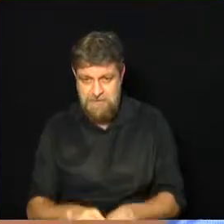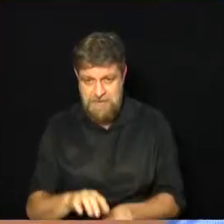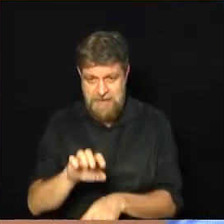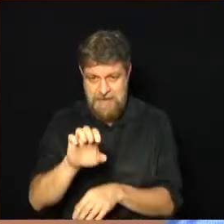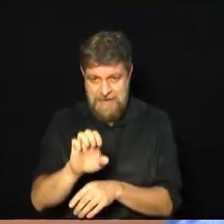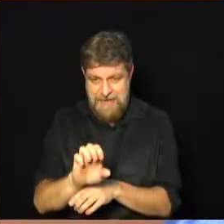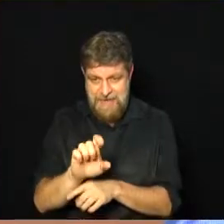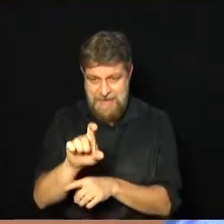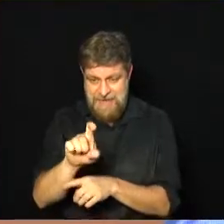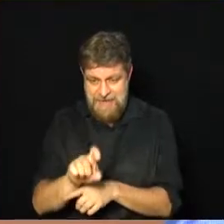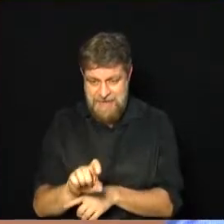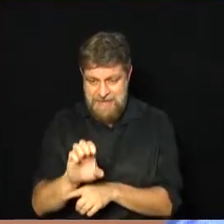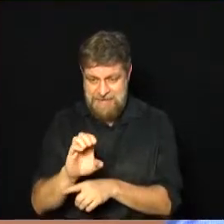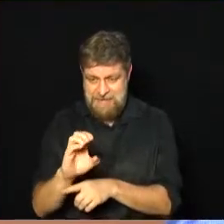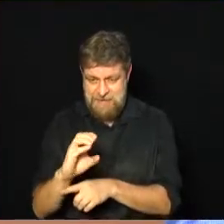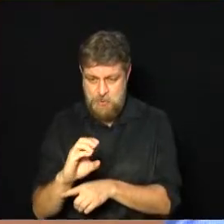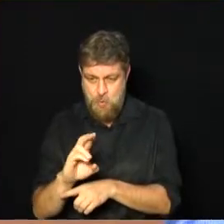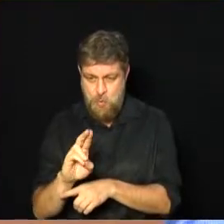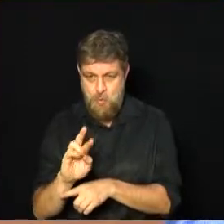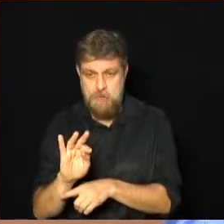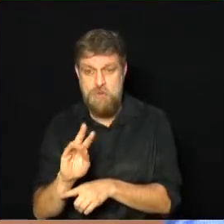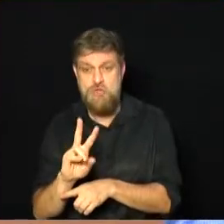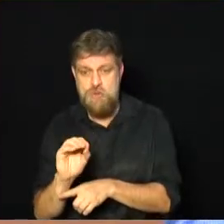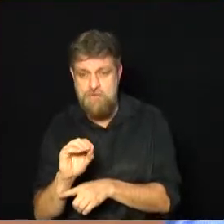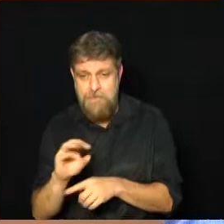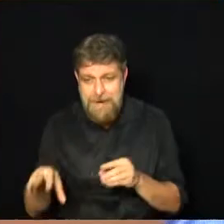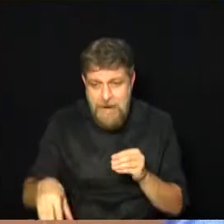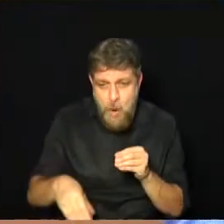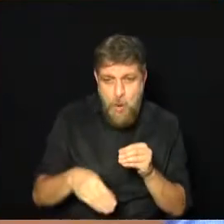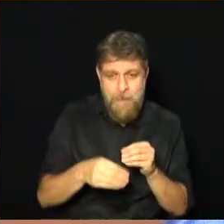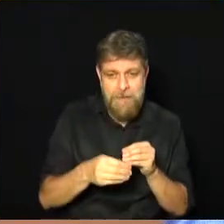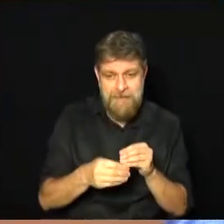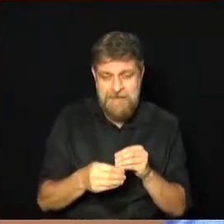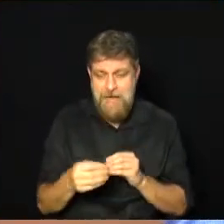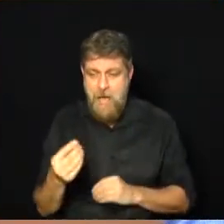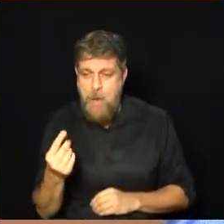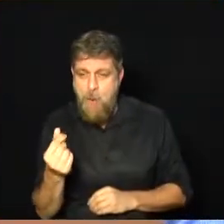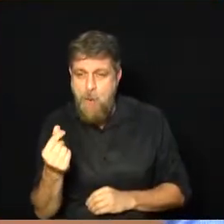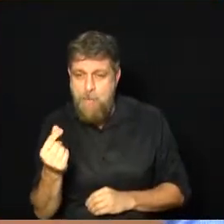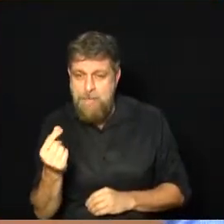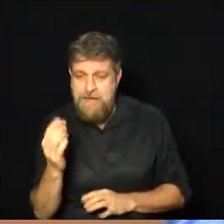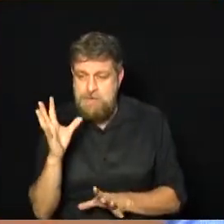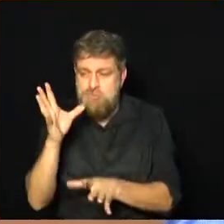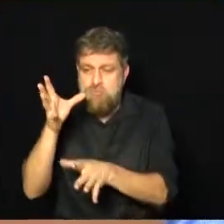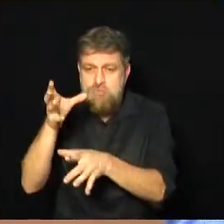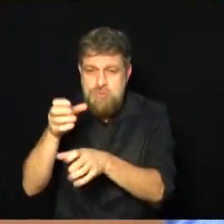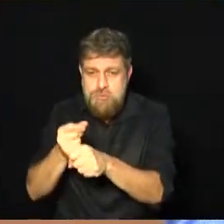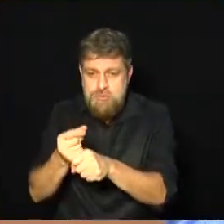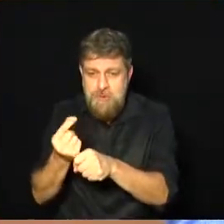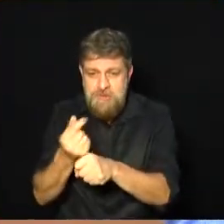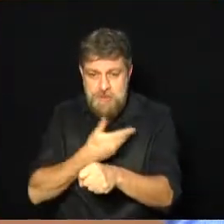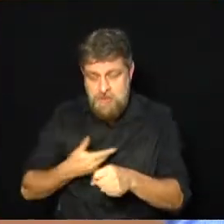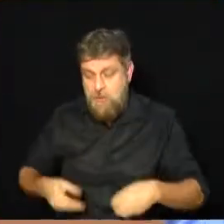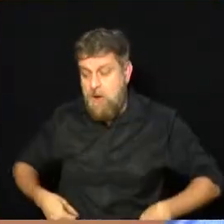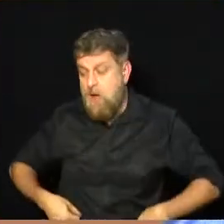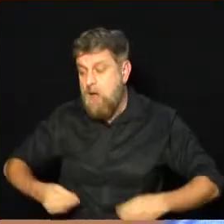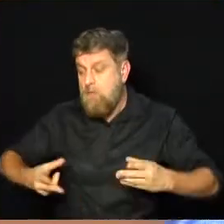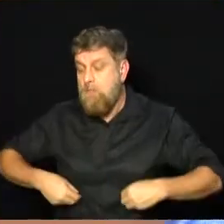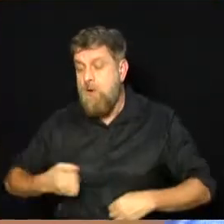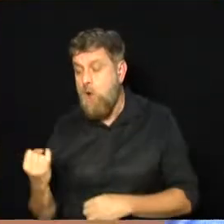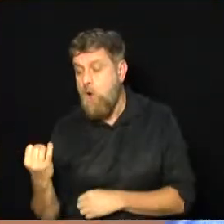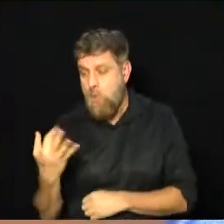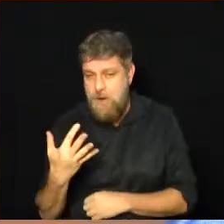executivo ele complementa o projeto básico, ele faz um orçamento atualizado, ele faz com que você